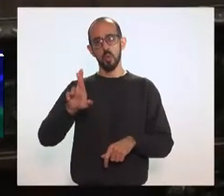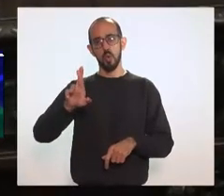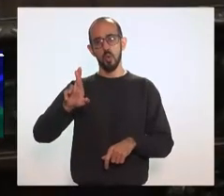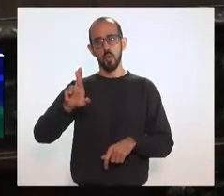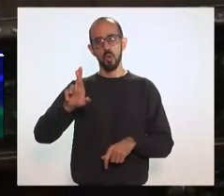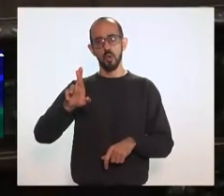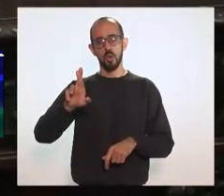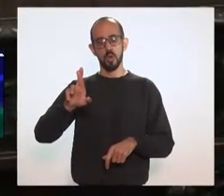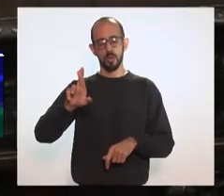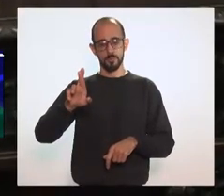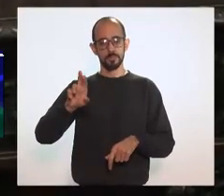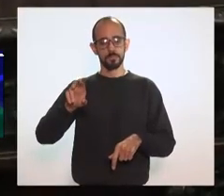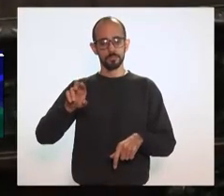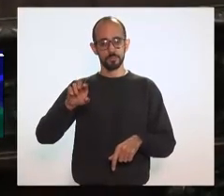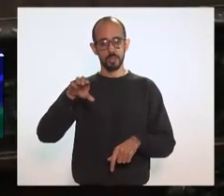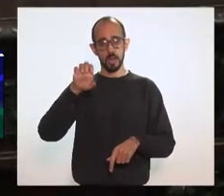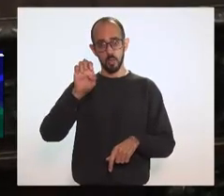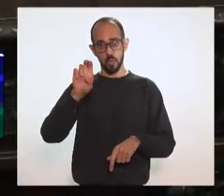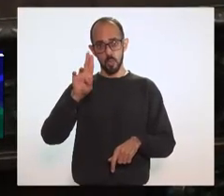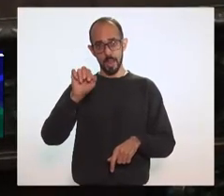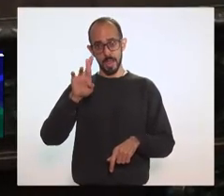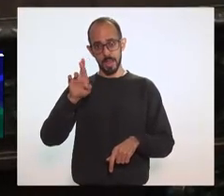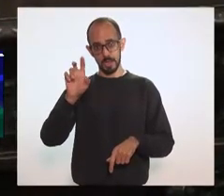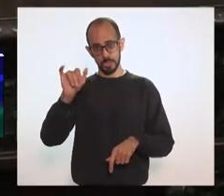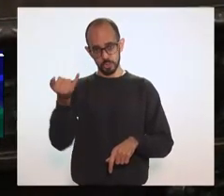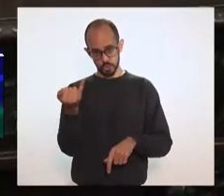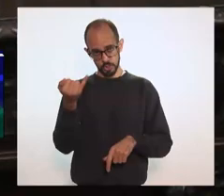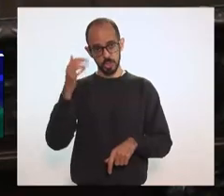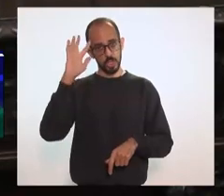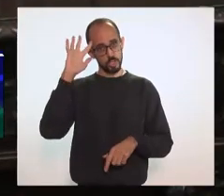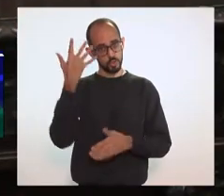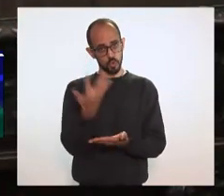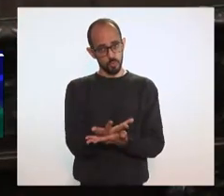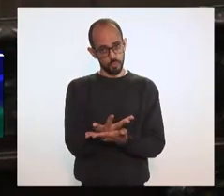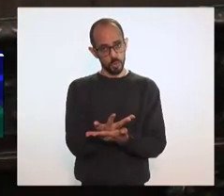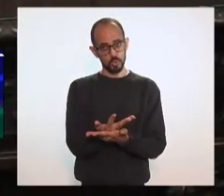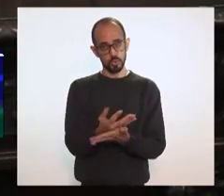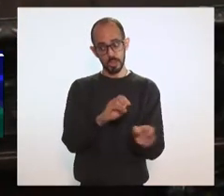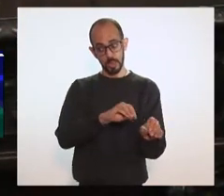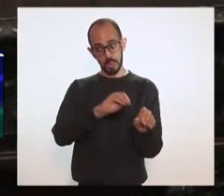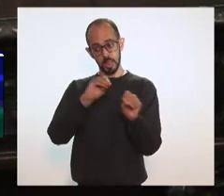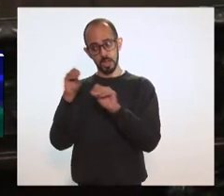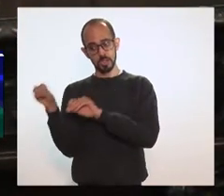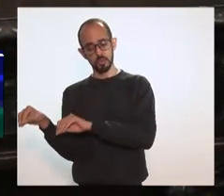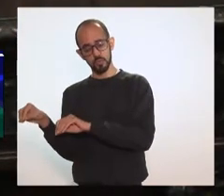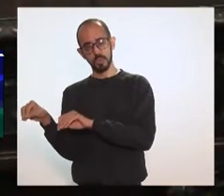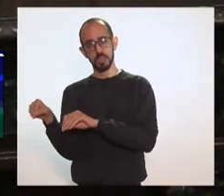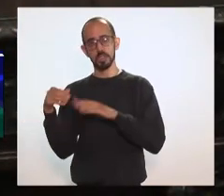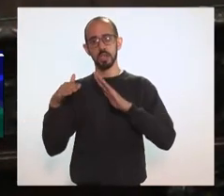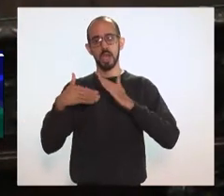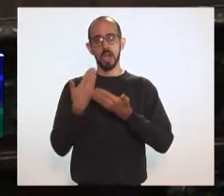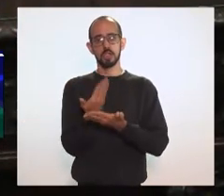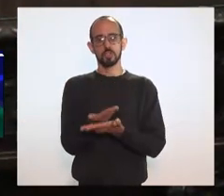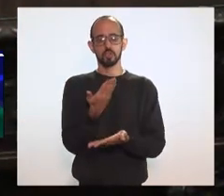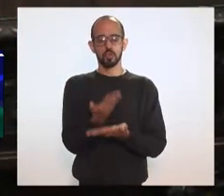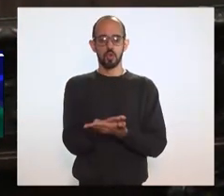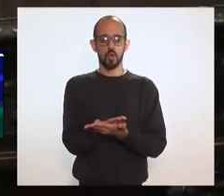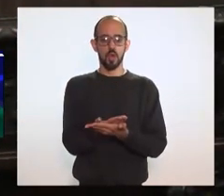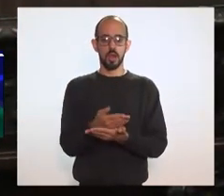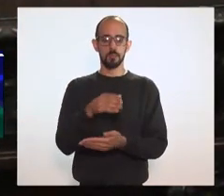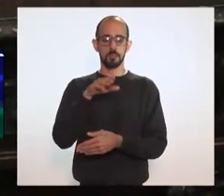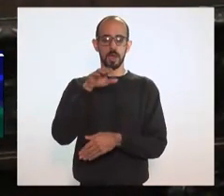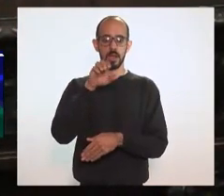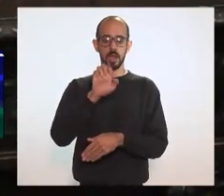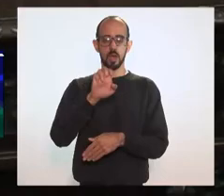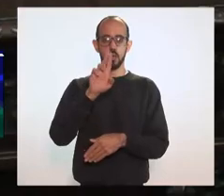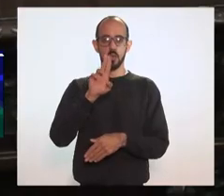implicadas, chegou-se a um consenso de transferir o Colégio Agrícola Antônio Sarlo para a UENF,